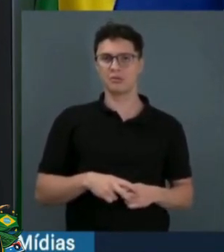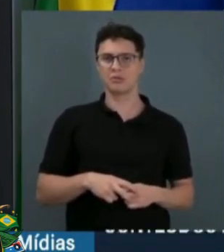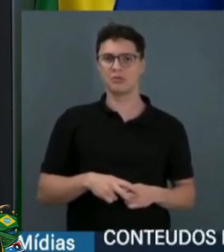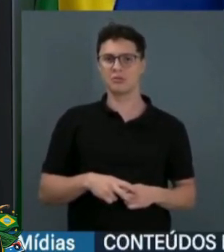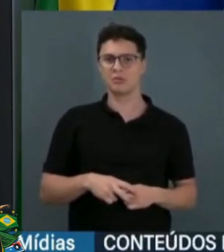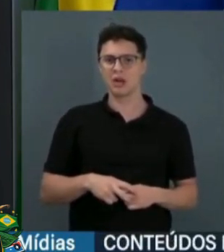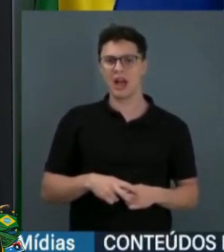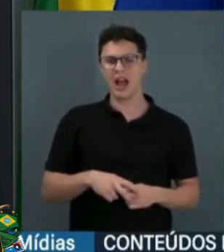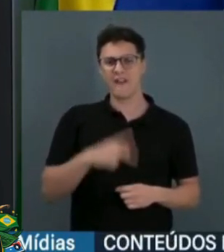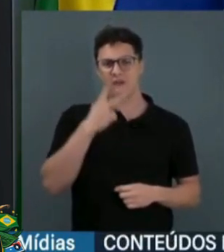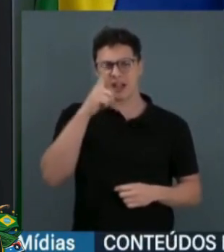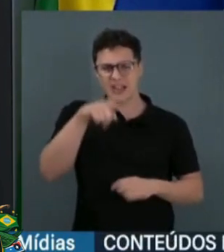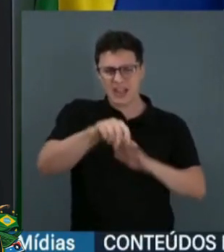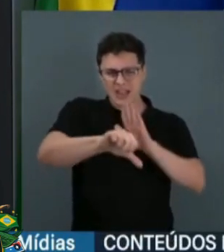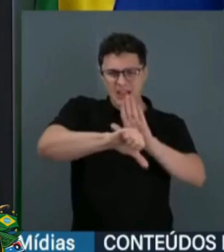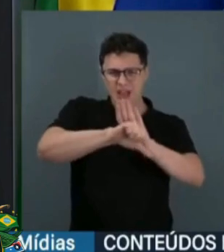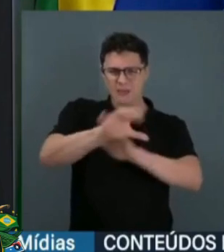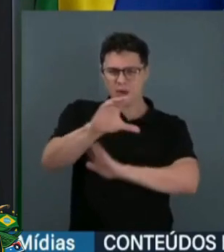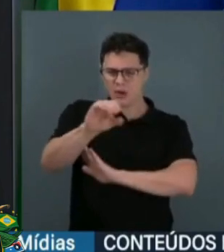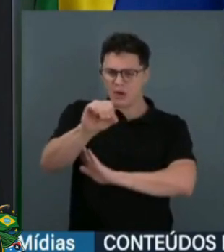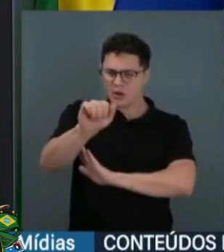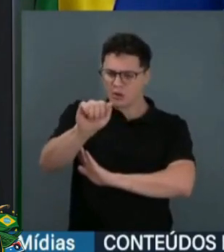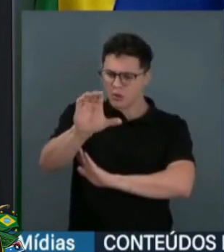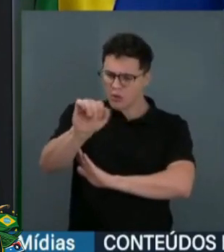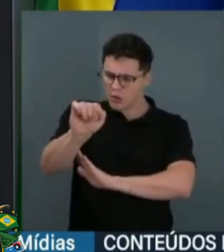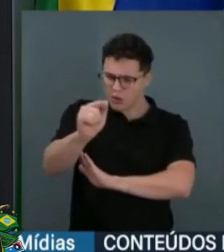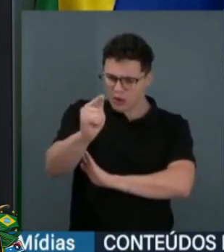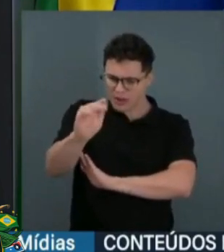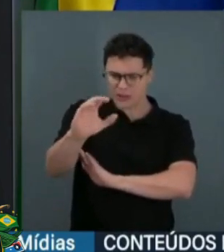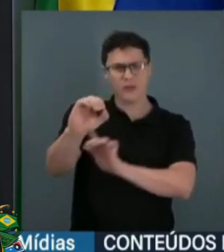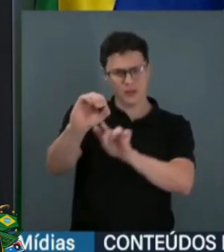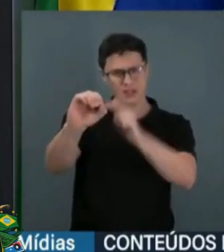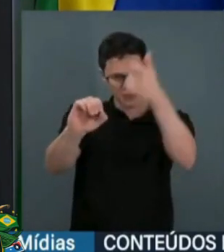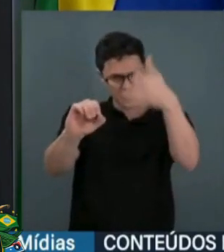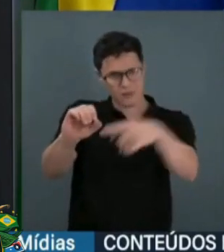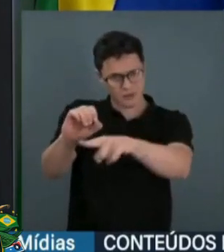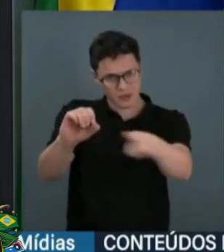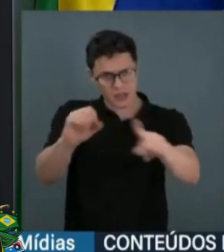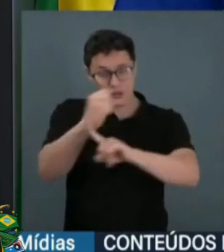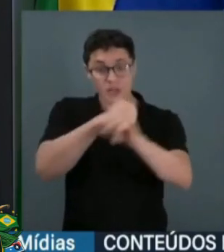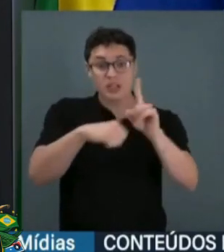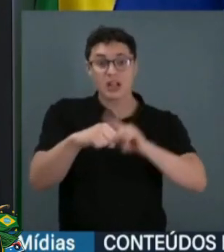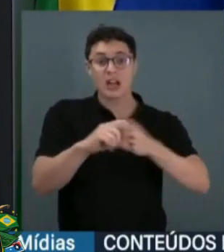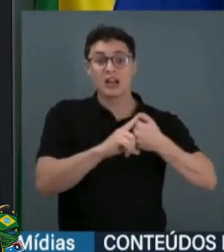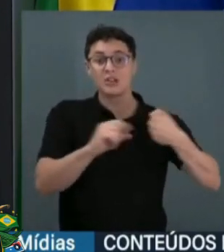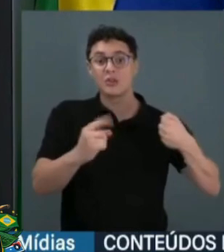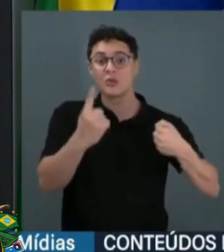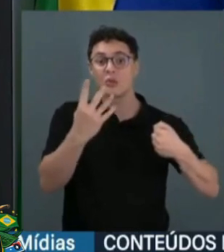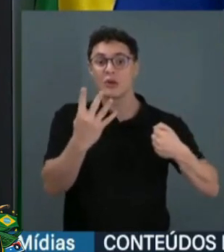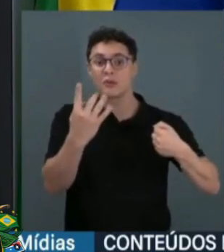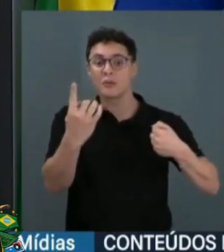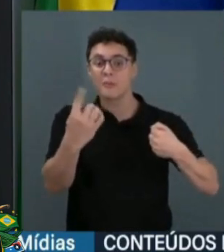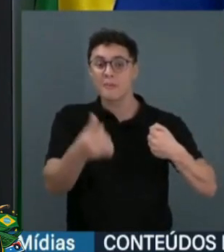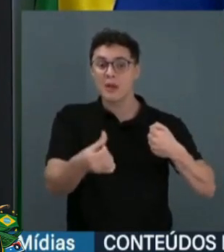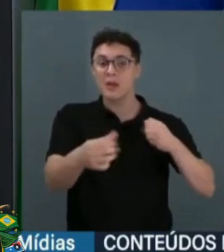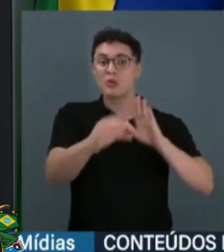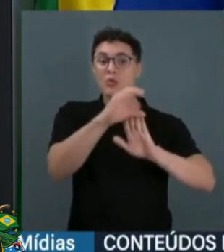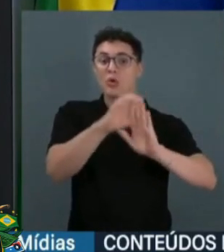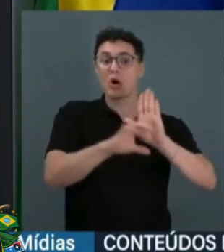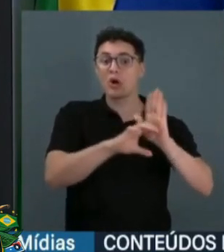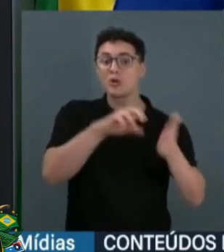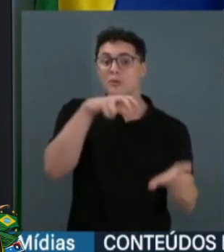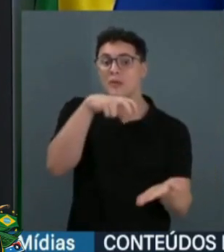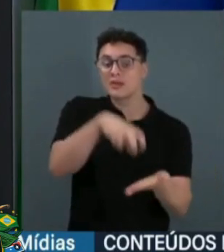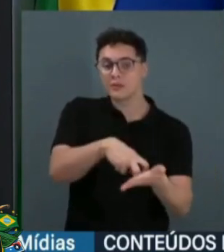de coação. Ou seja, até para poder explicar para a sociedade, que está no artigo 146 do Código Penal, diz: